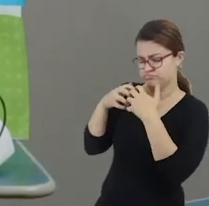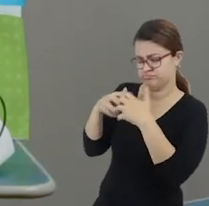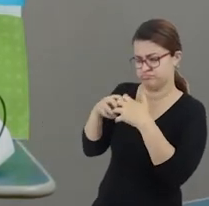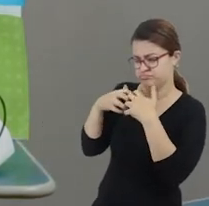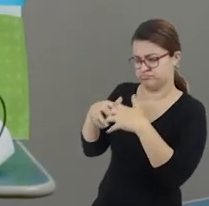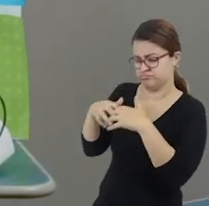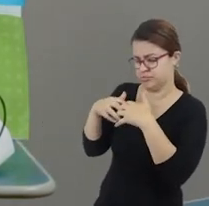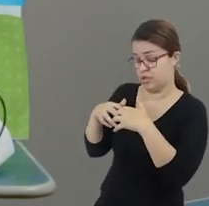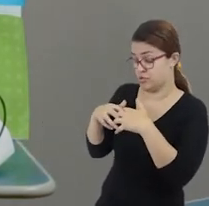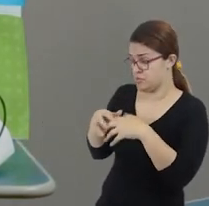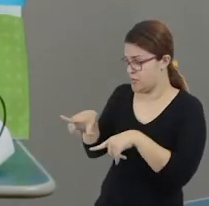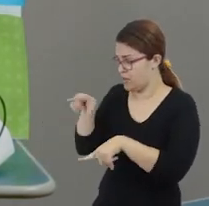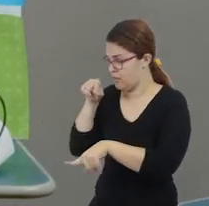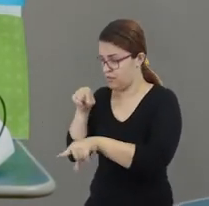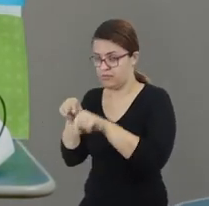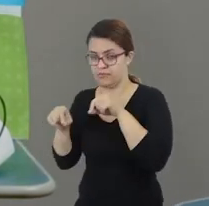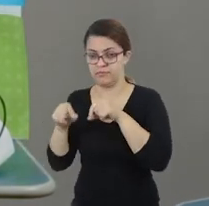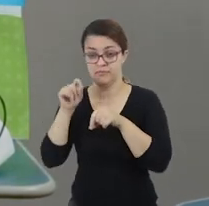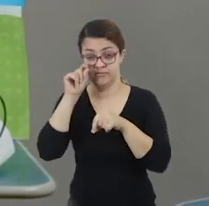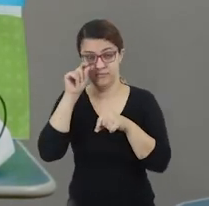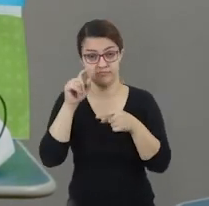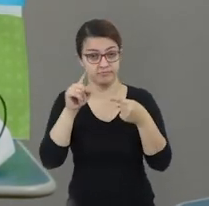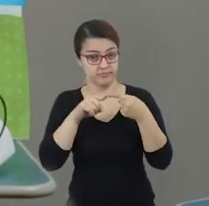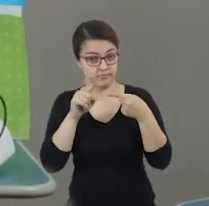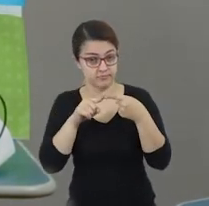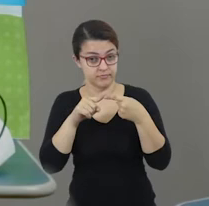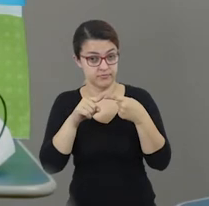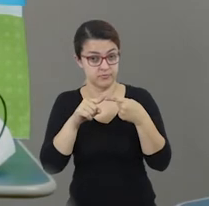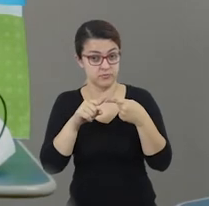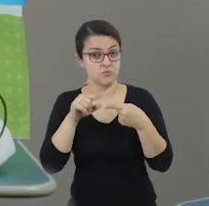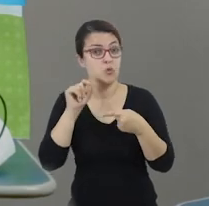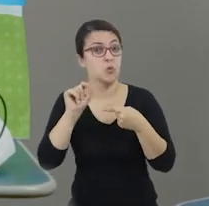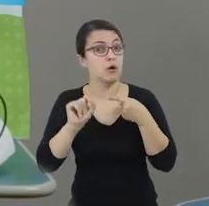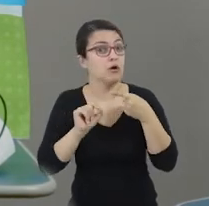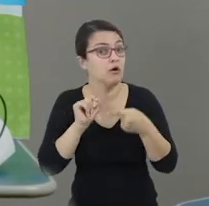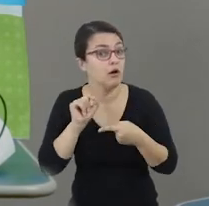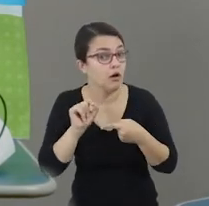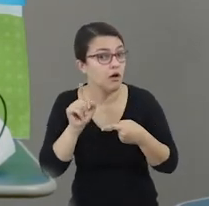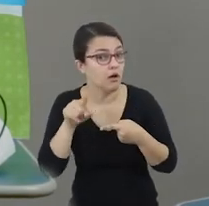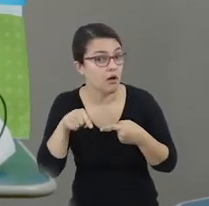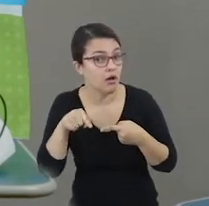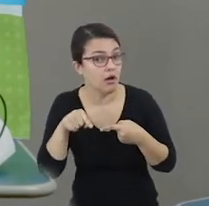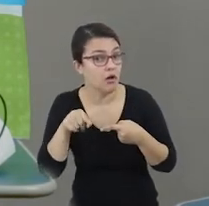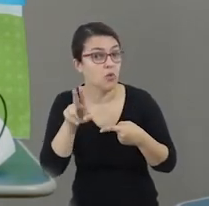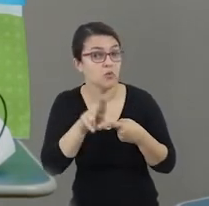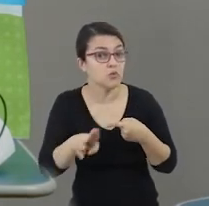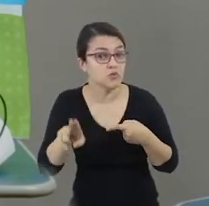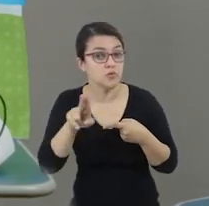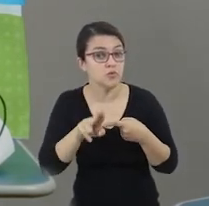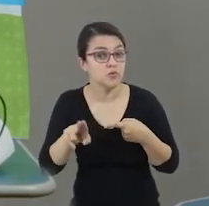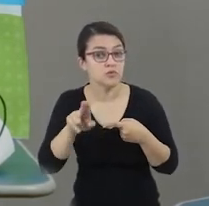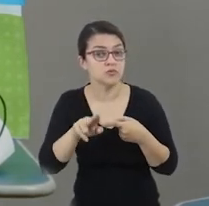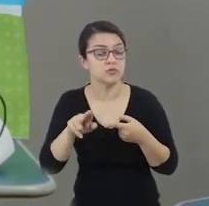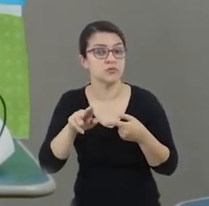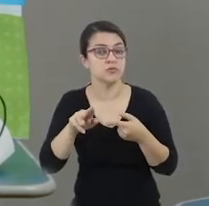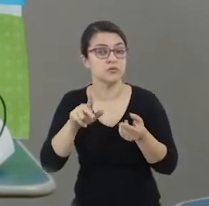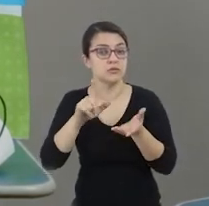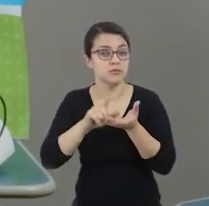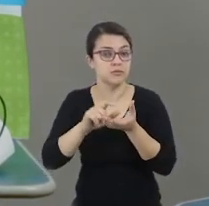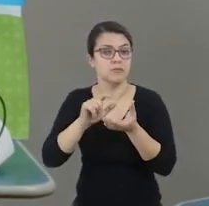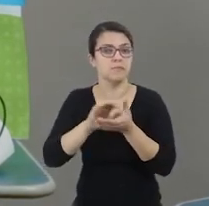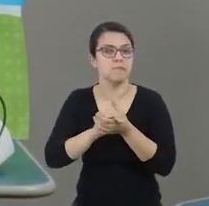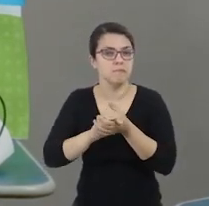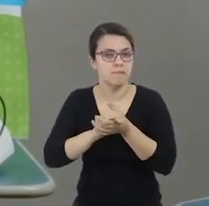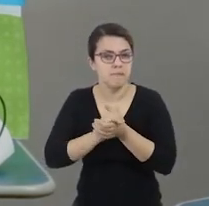ela pode apontar os objetos, tá? Então você vai começar. Primeira pergunta: o que é que usamos nas mãos para nos prevenir